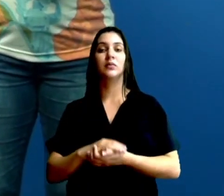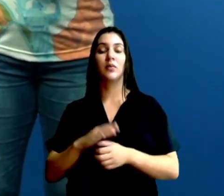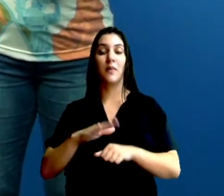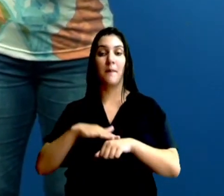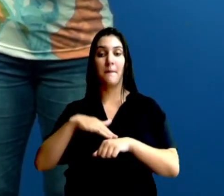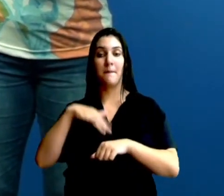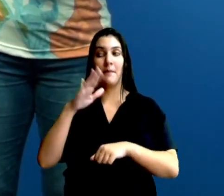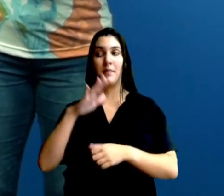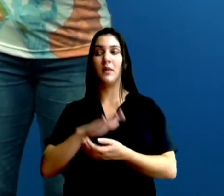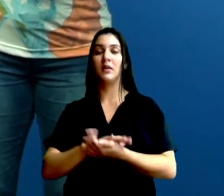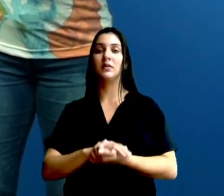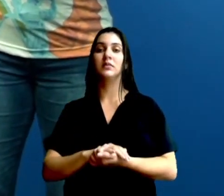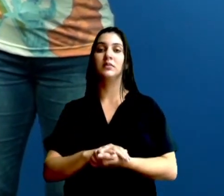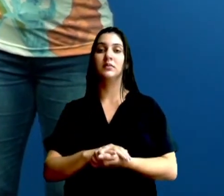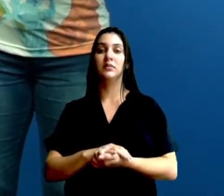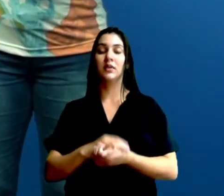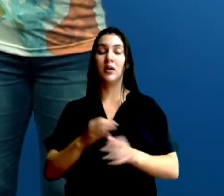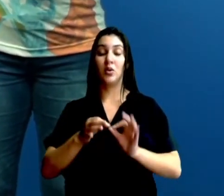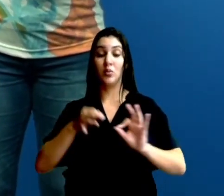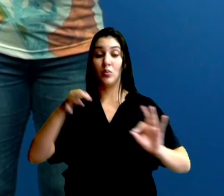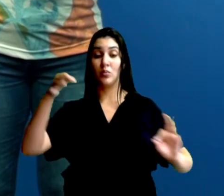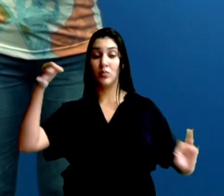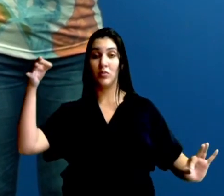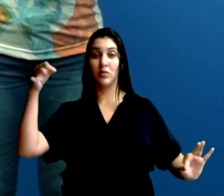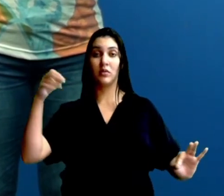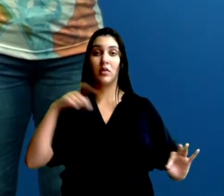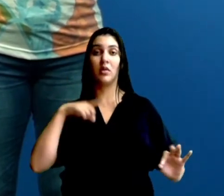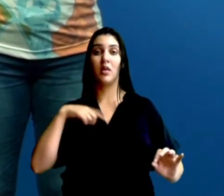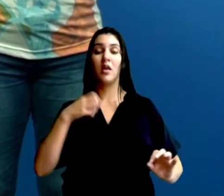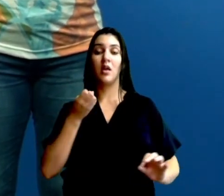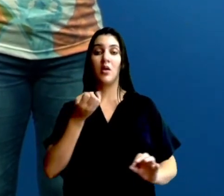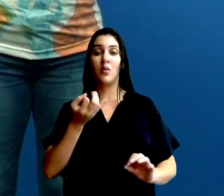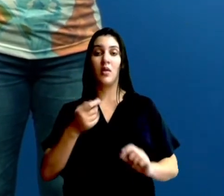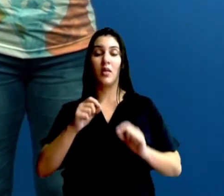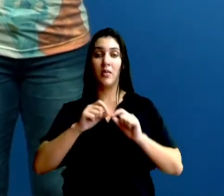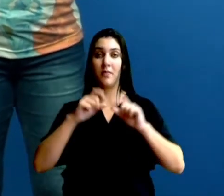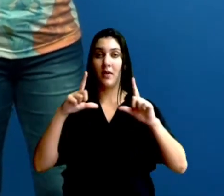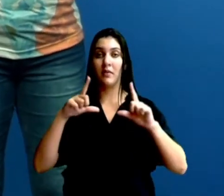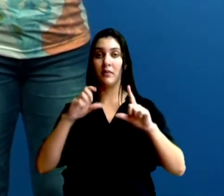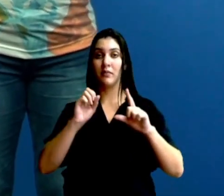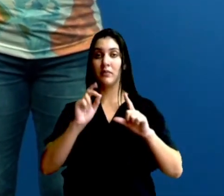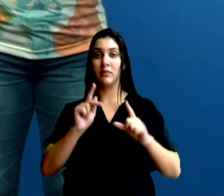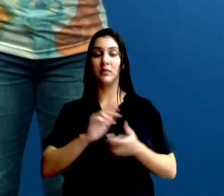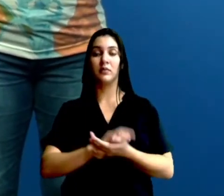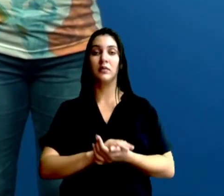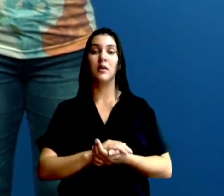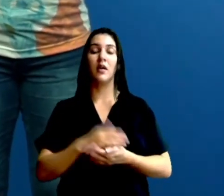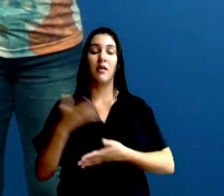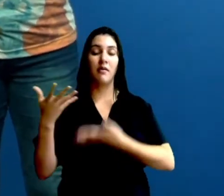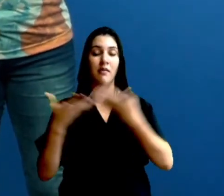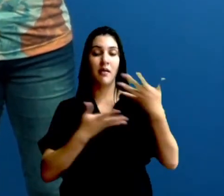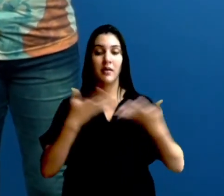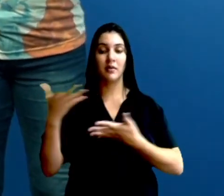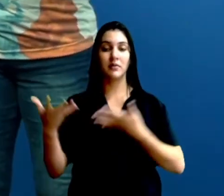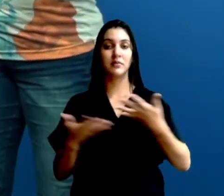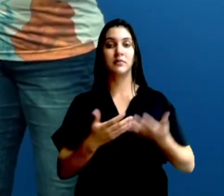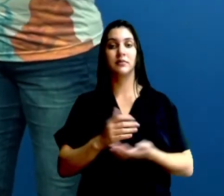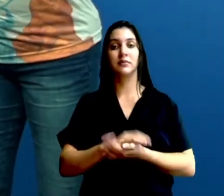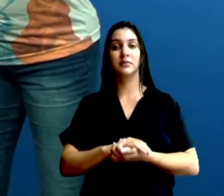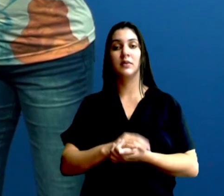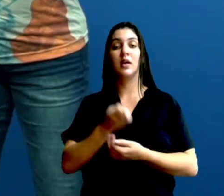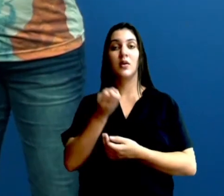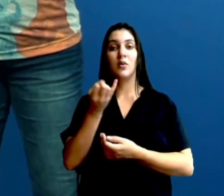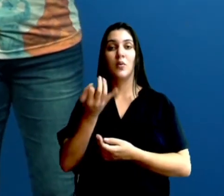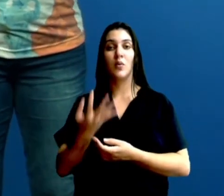mais ela for longa, ela tem uma quantidade maior, tá? Em relação